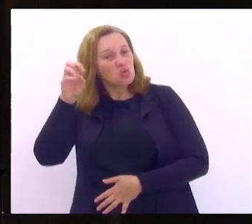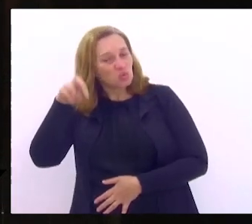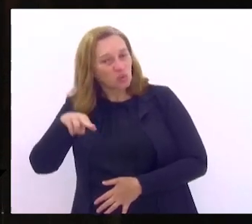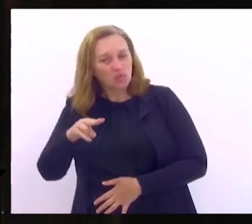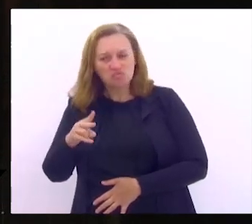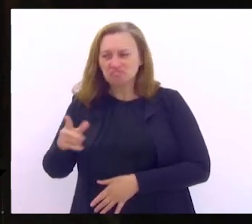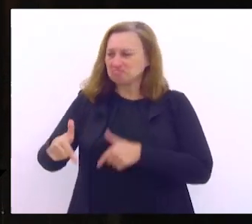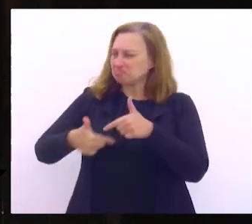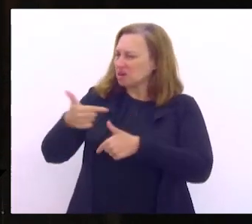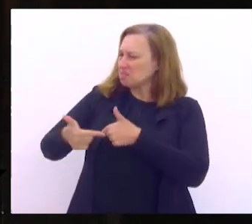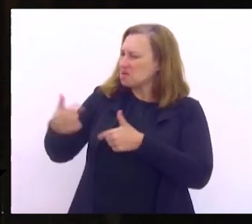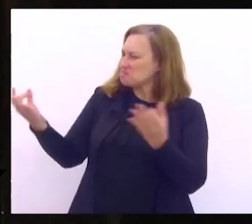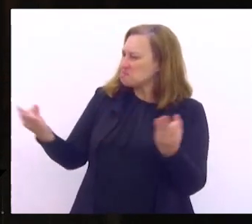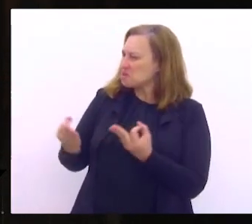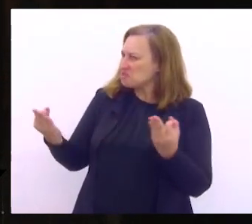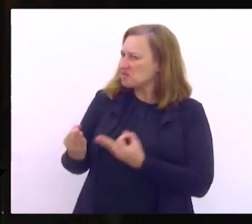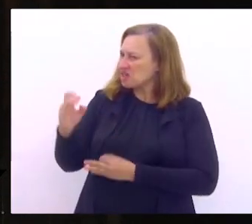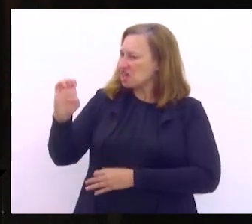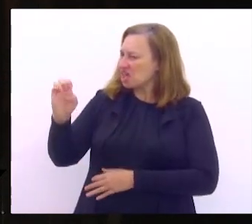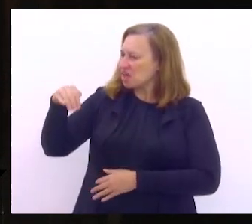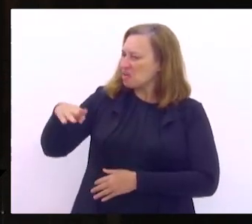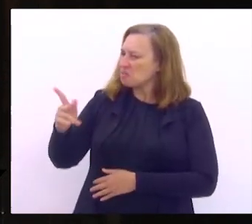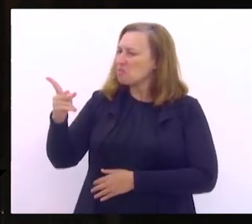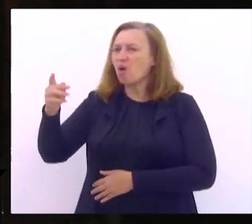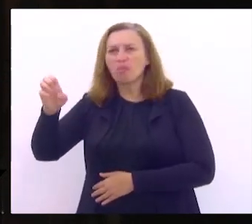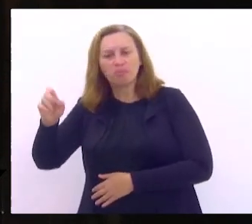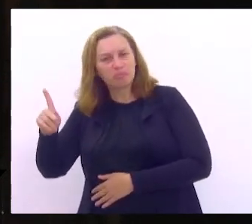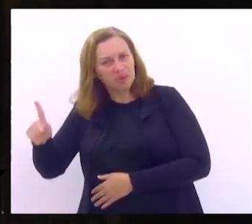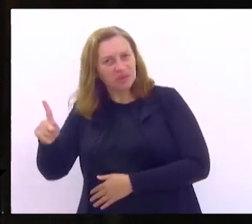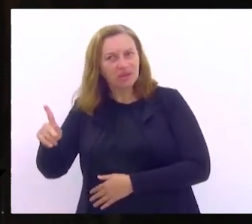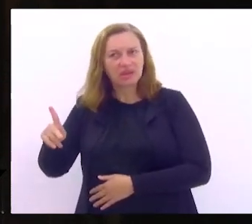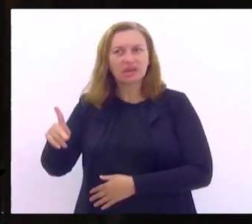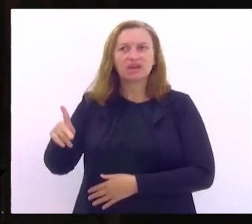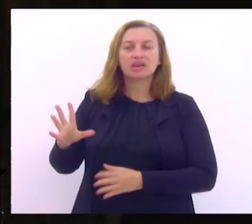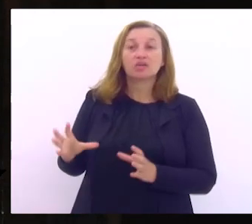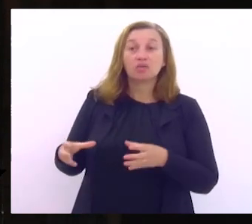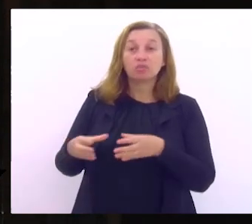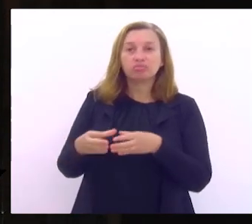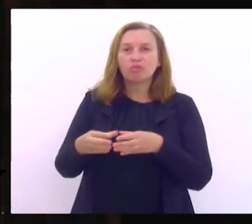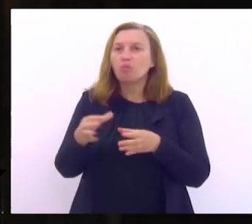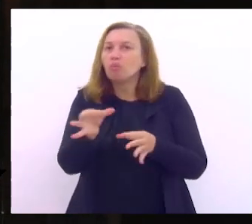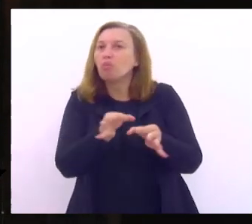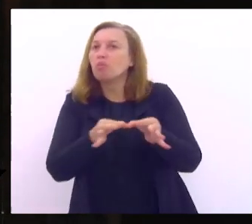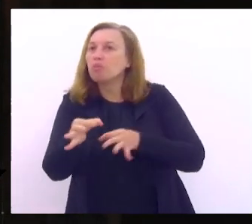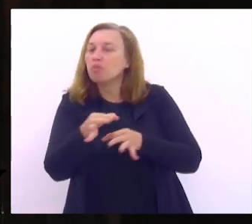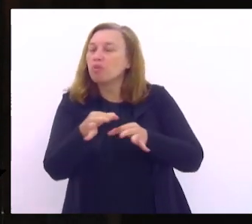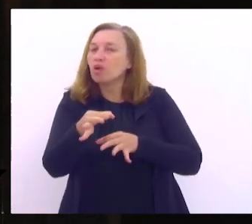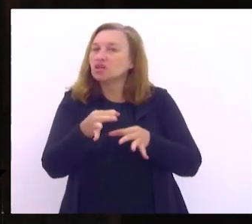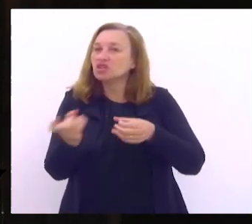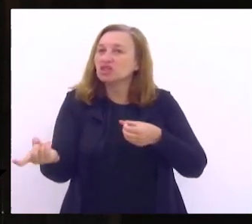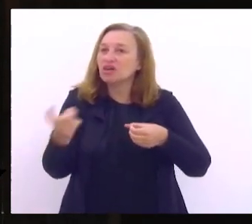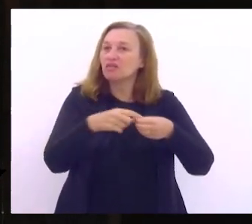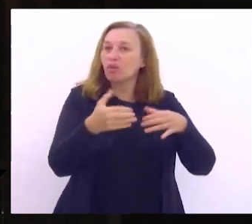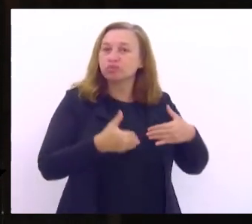trabalho brilhante lá na EMOP, na condução do projeto da retomada do Célio de Barros,